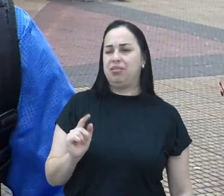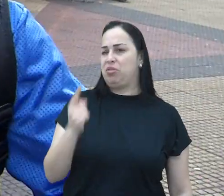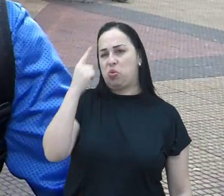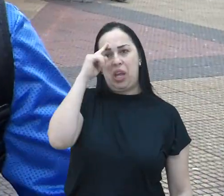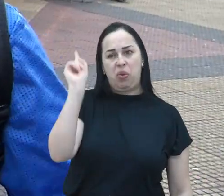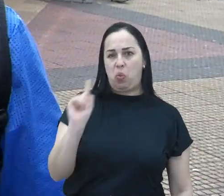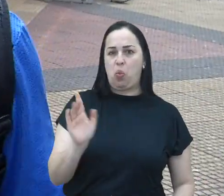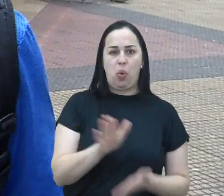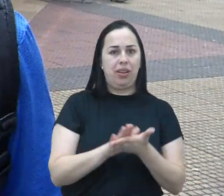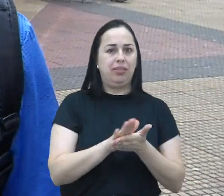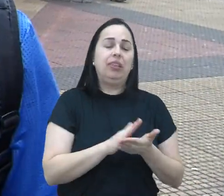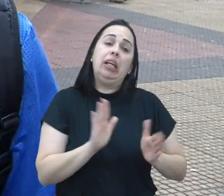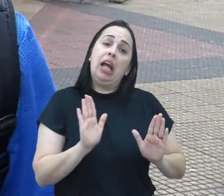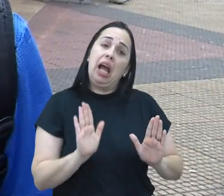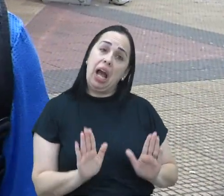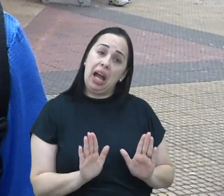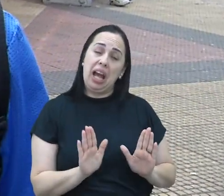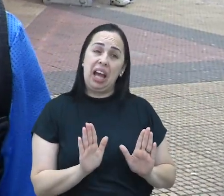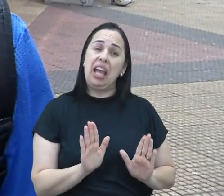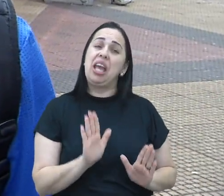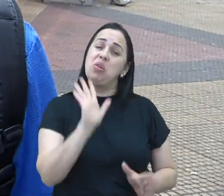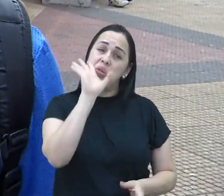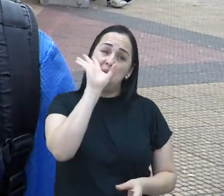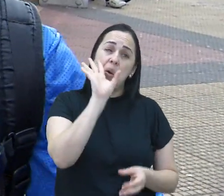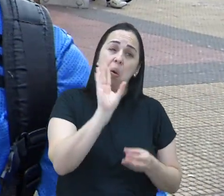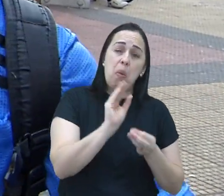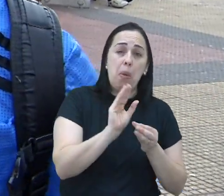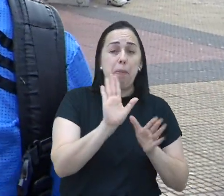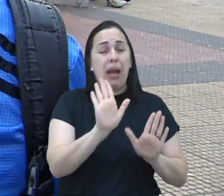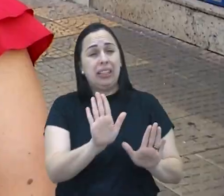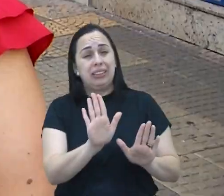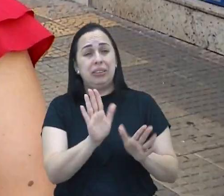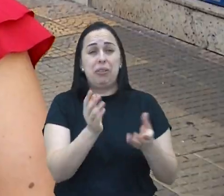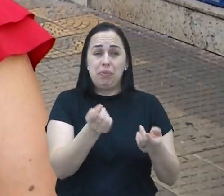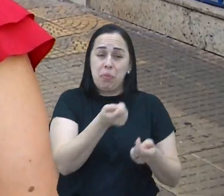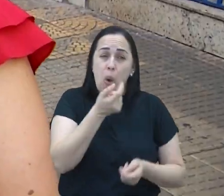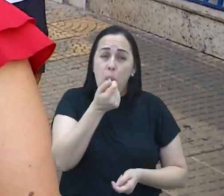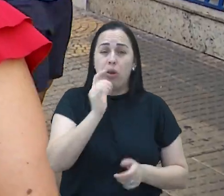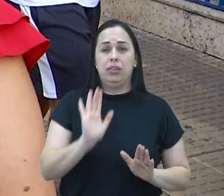Eu não estou por dentro. Sério, não estou sabendo de nada.